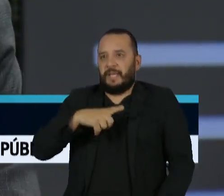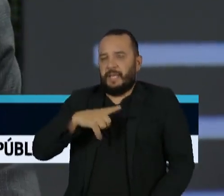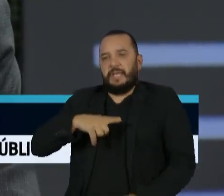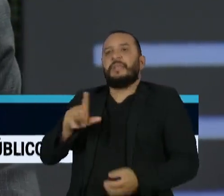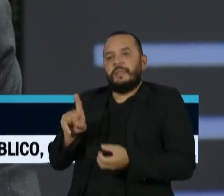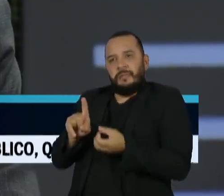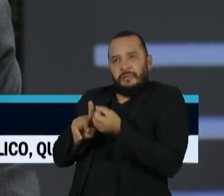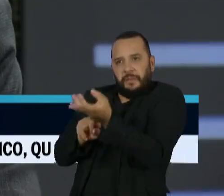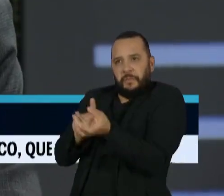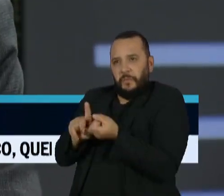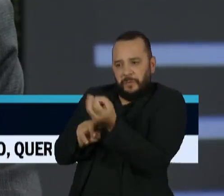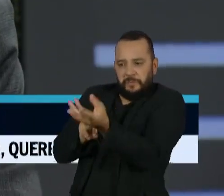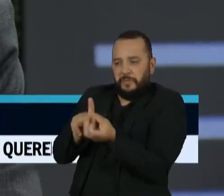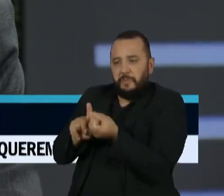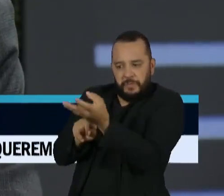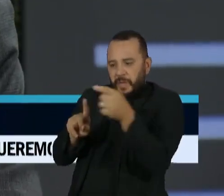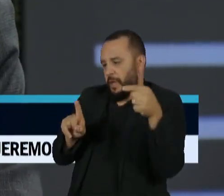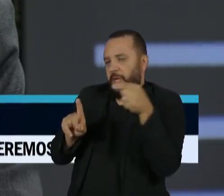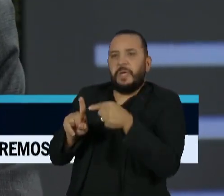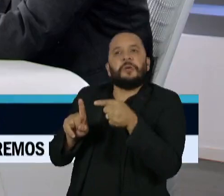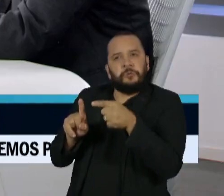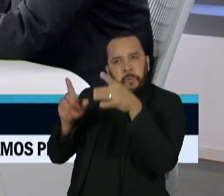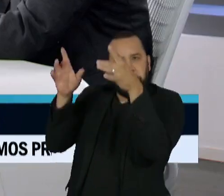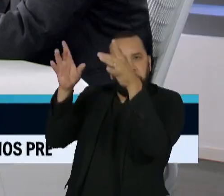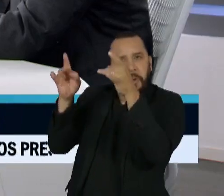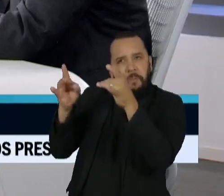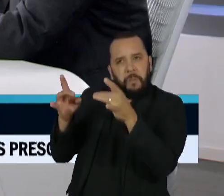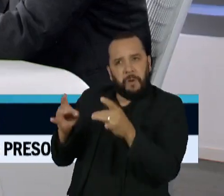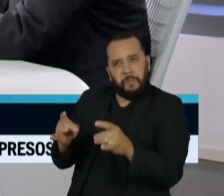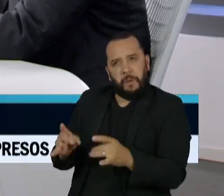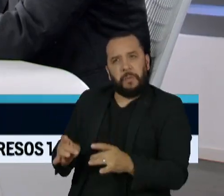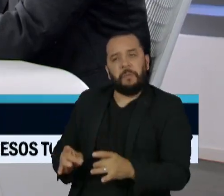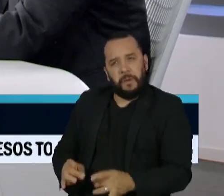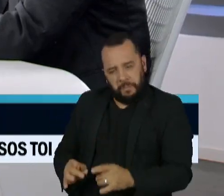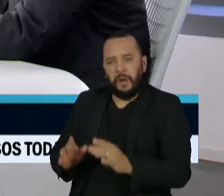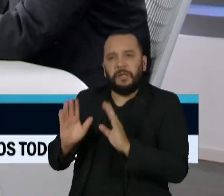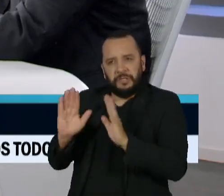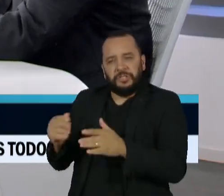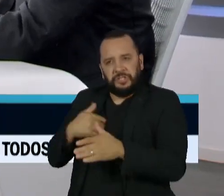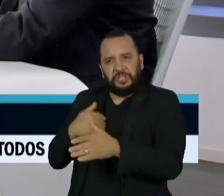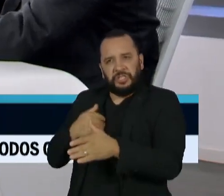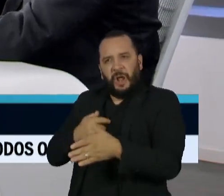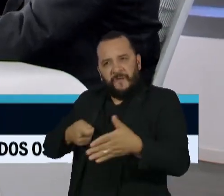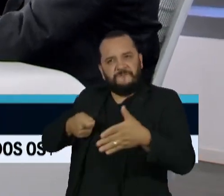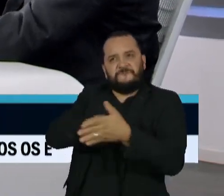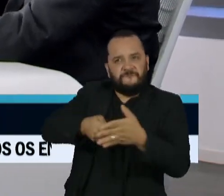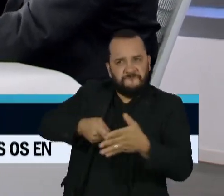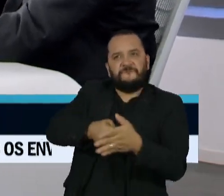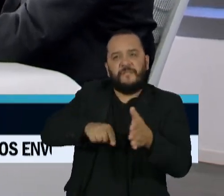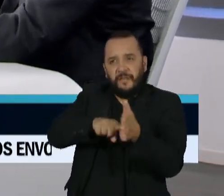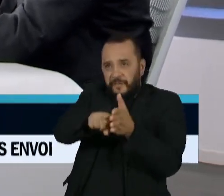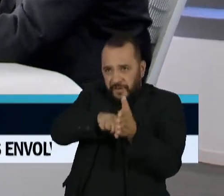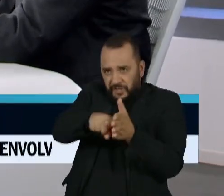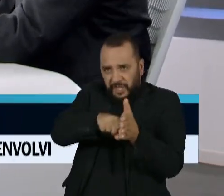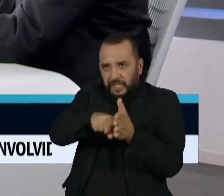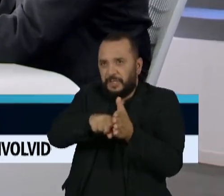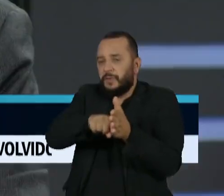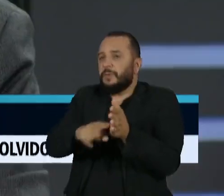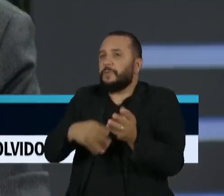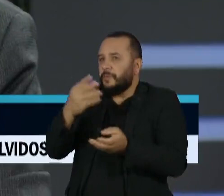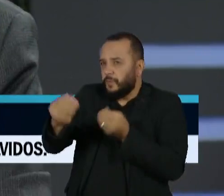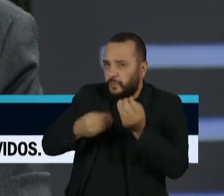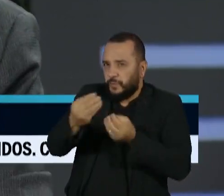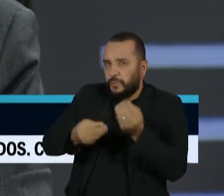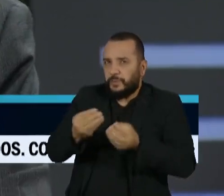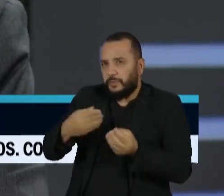mais contundente e com critérios, forçaram a investigação em cima dos dados que poderiam constar